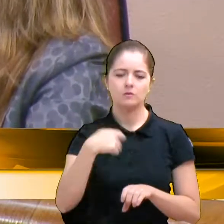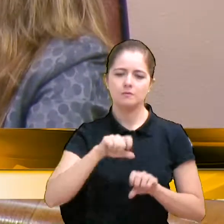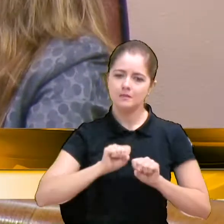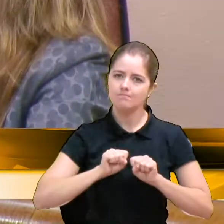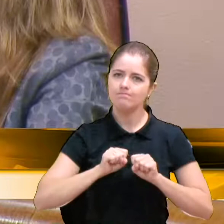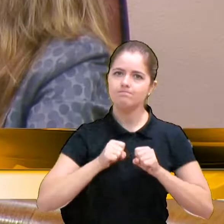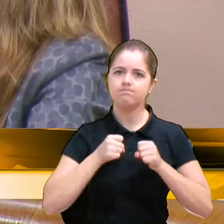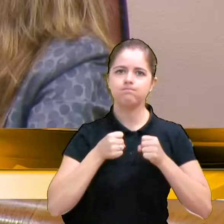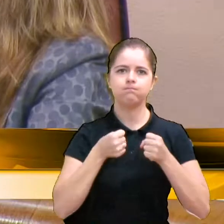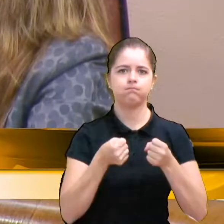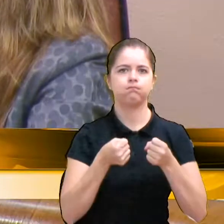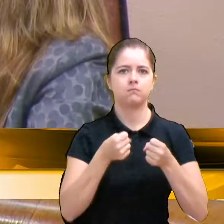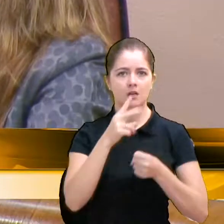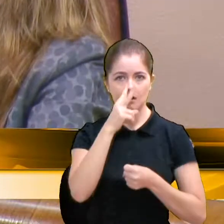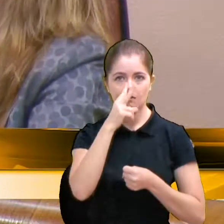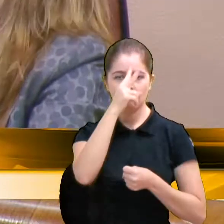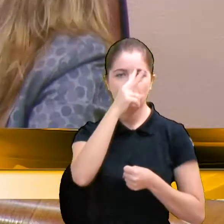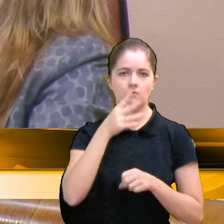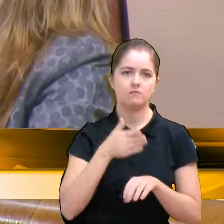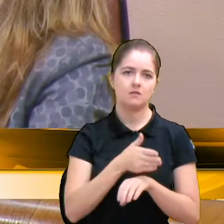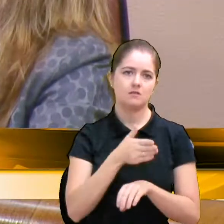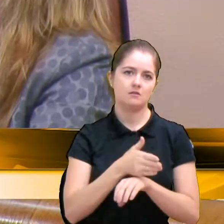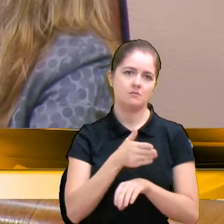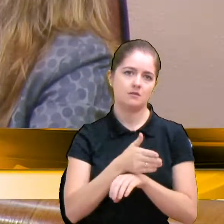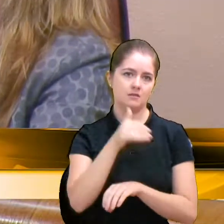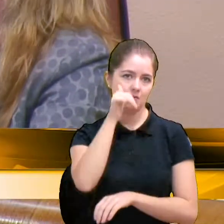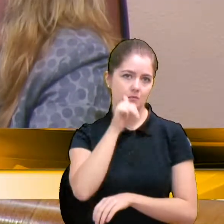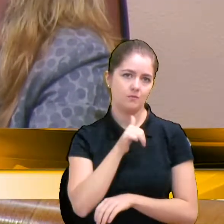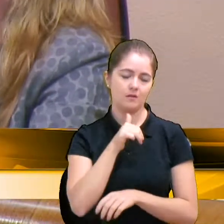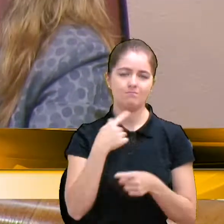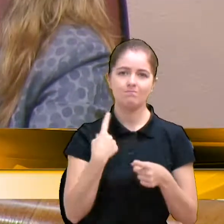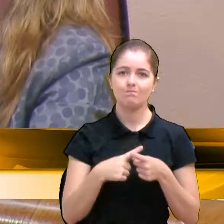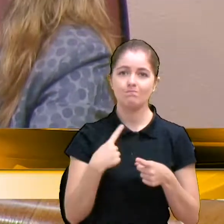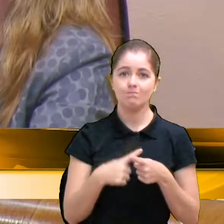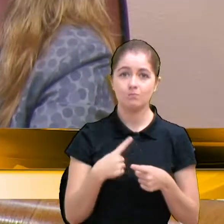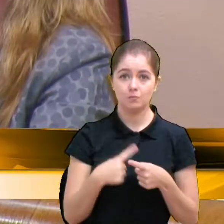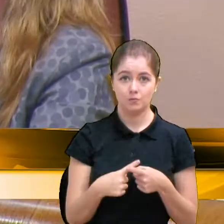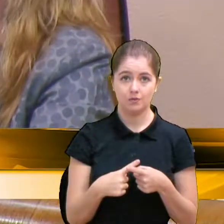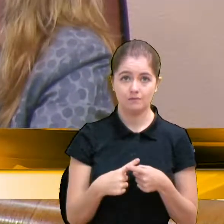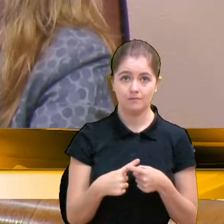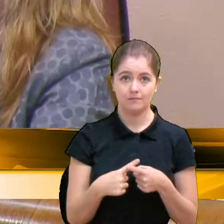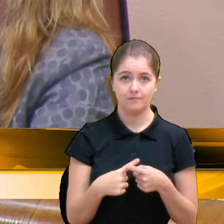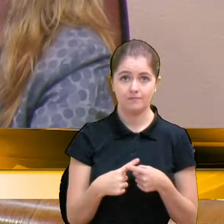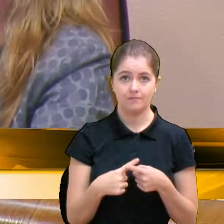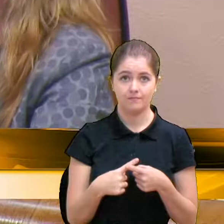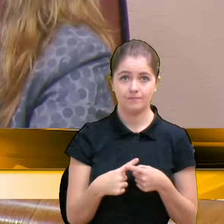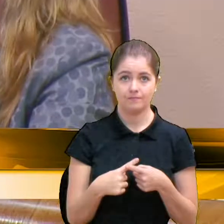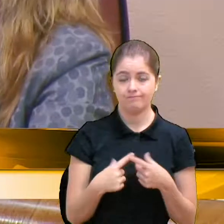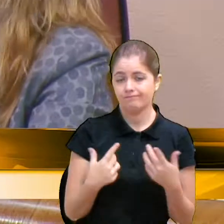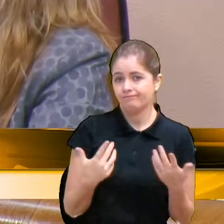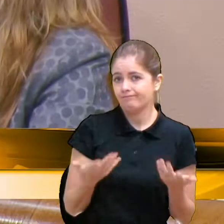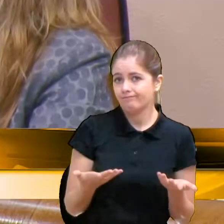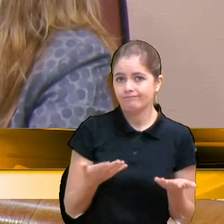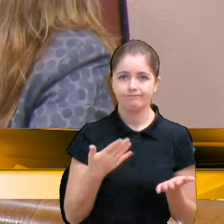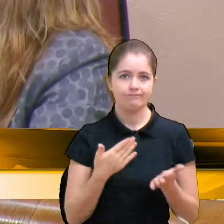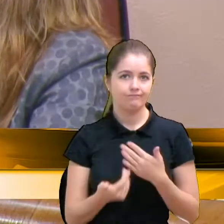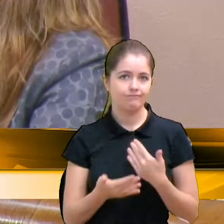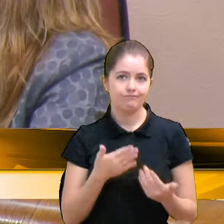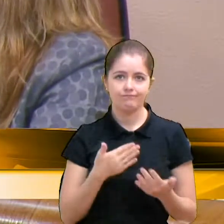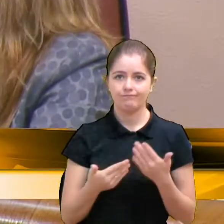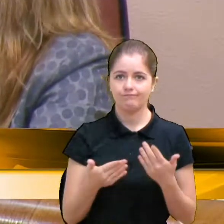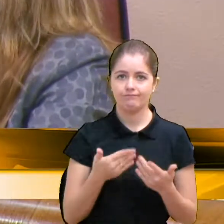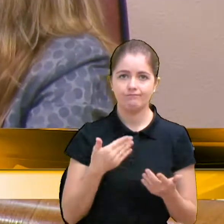a participação da mulher, porque, independentemente né, de diferenças, o que a